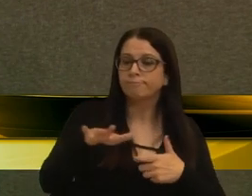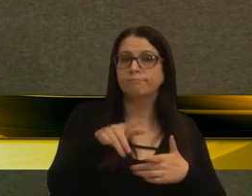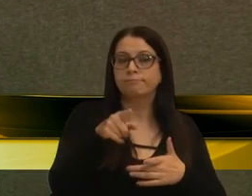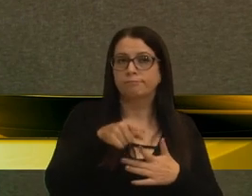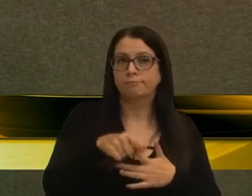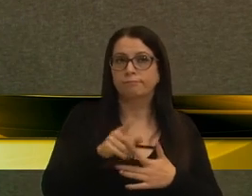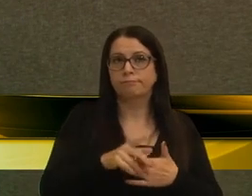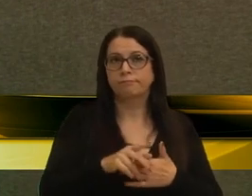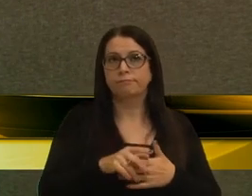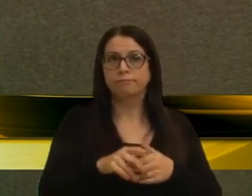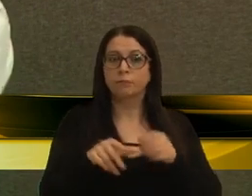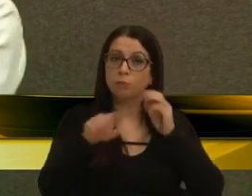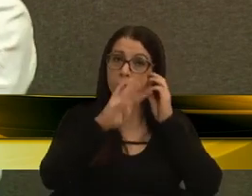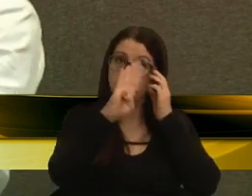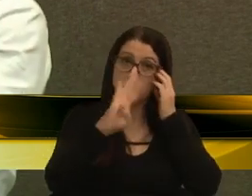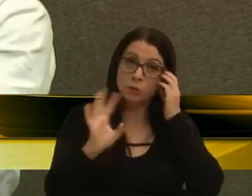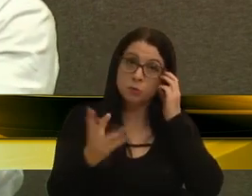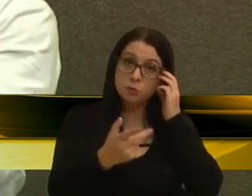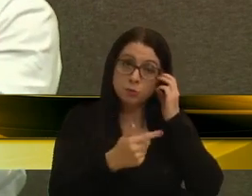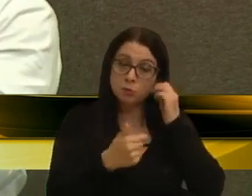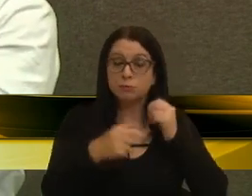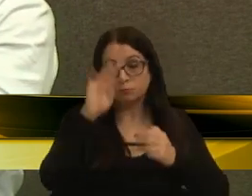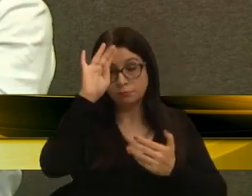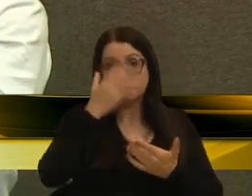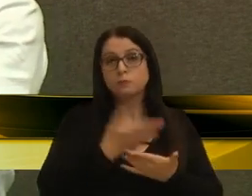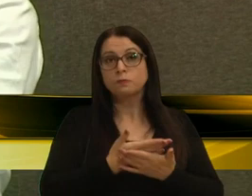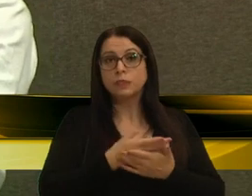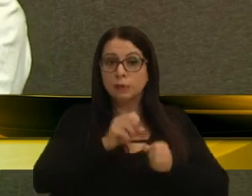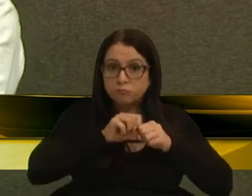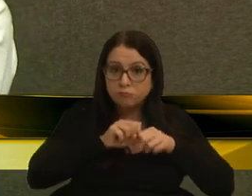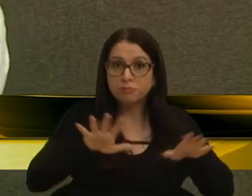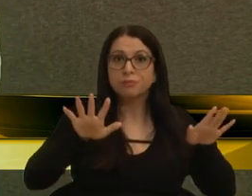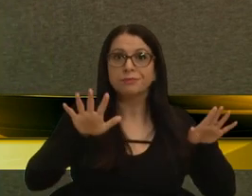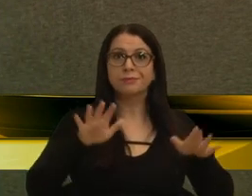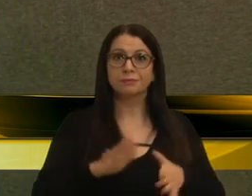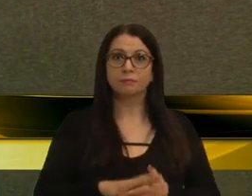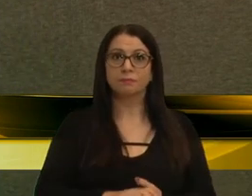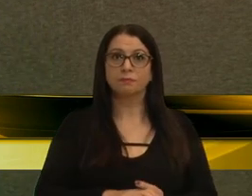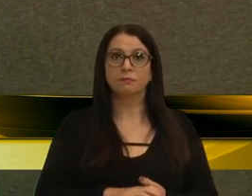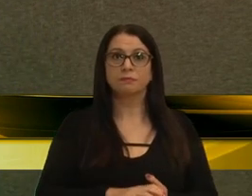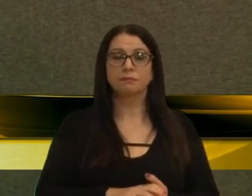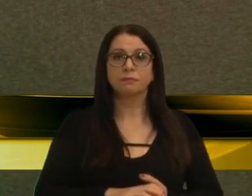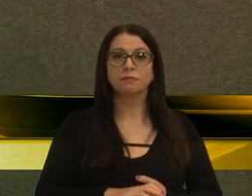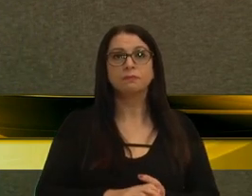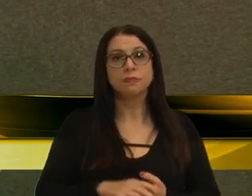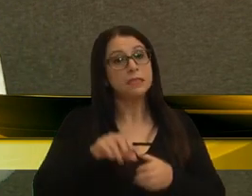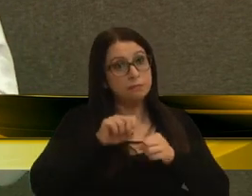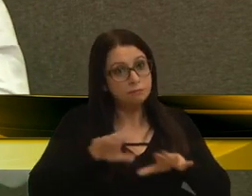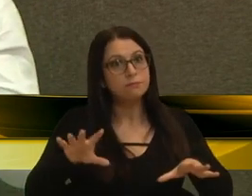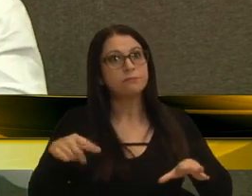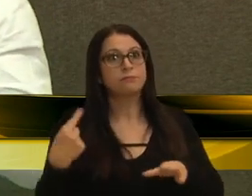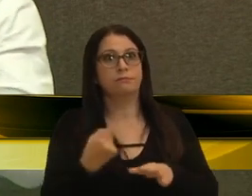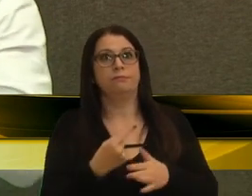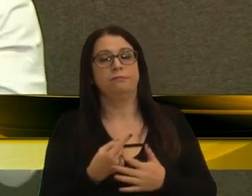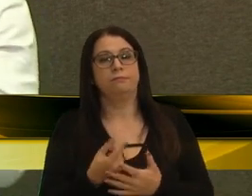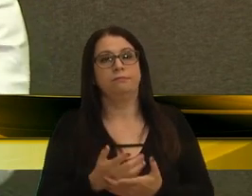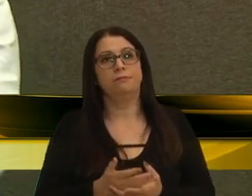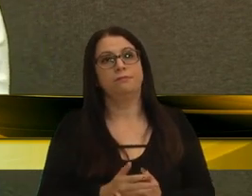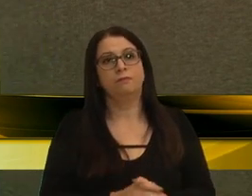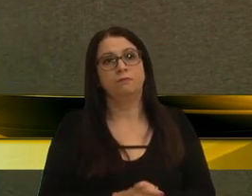aí nacional acredita que ia disparar e arrebentar como se diz né